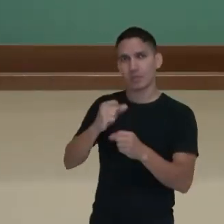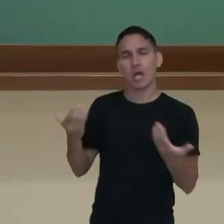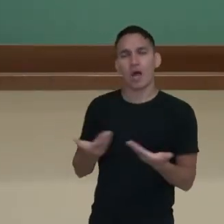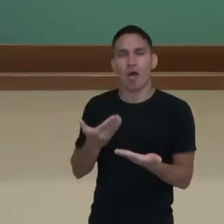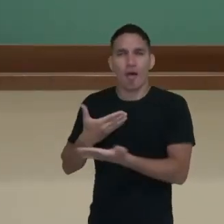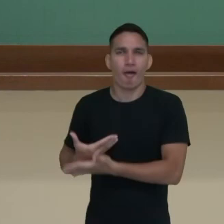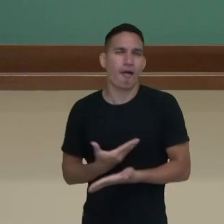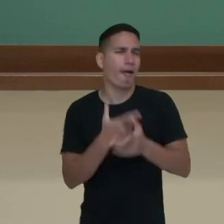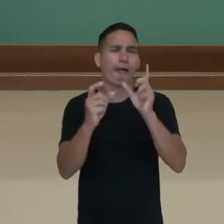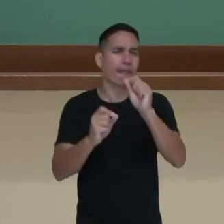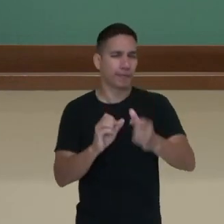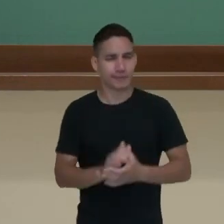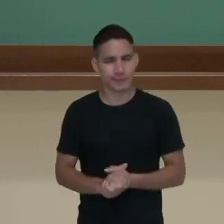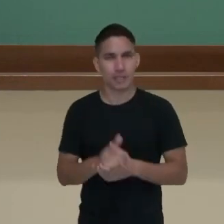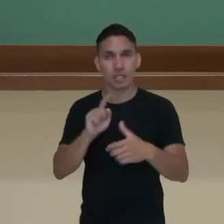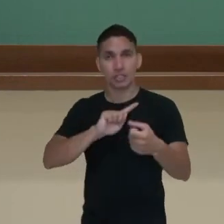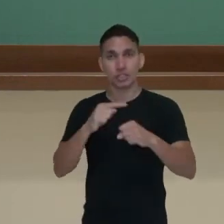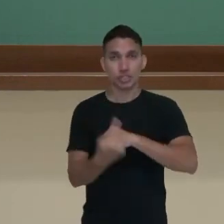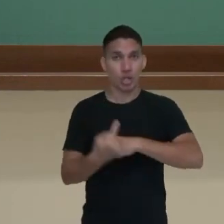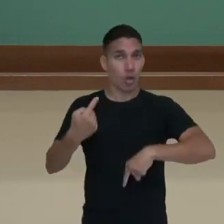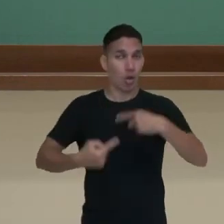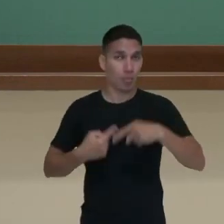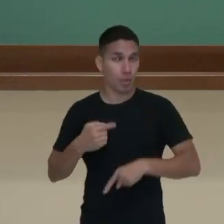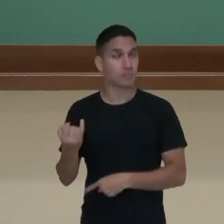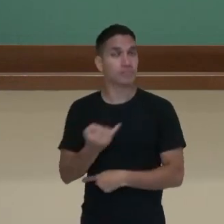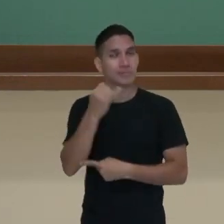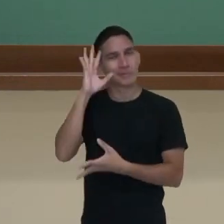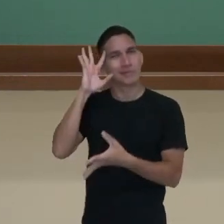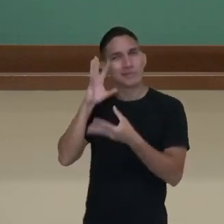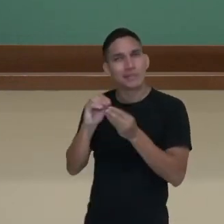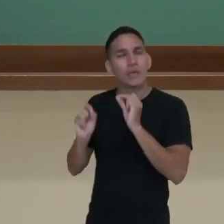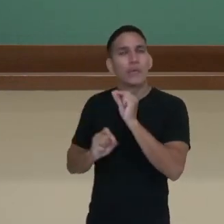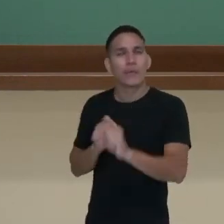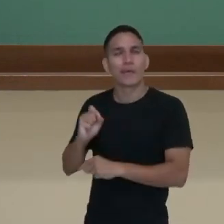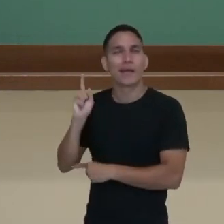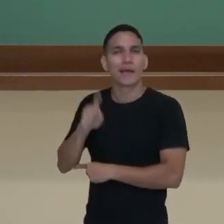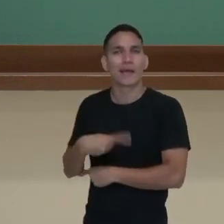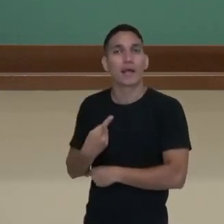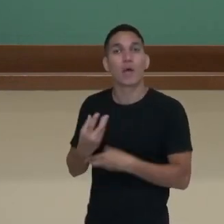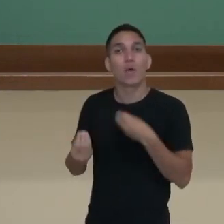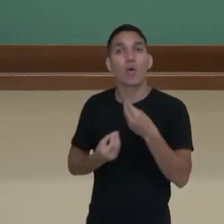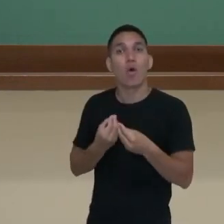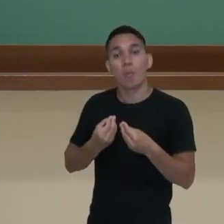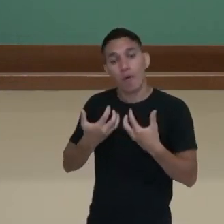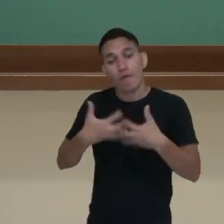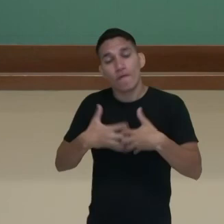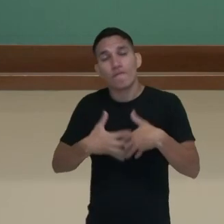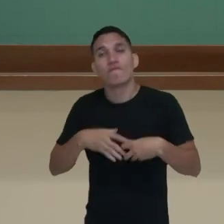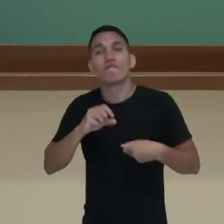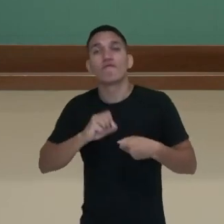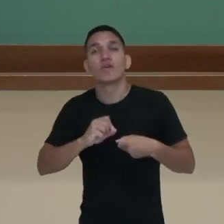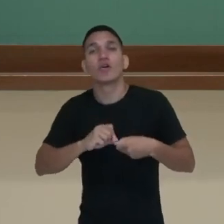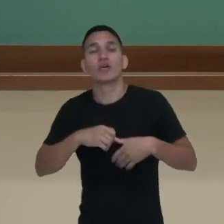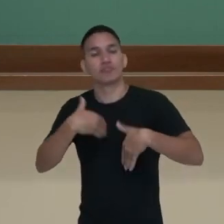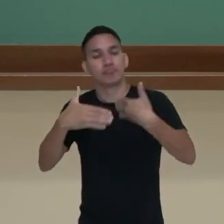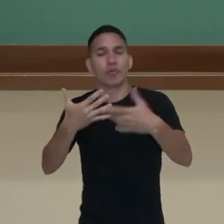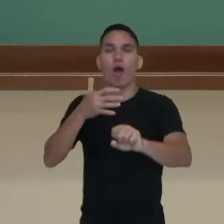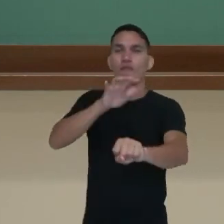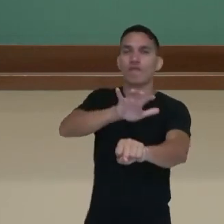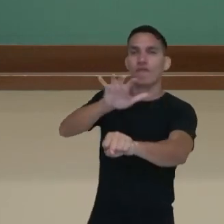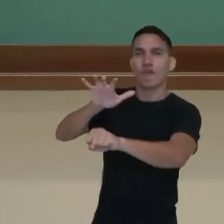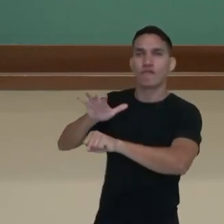aula que a geopolítica ela é muito importante para a gente entender, né, como que é exercido, então, as influências,